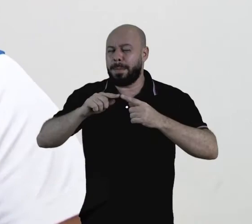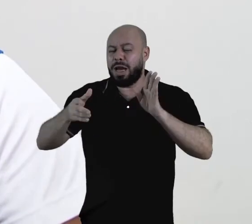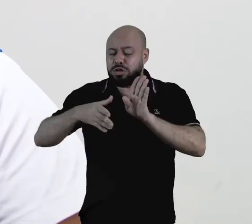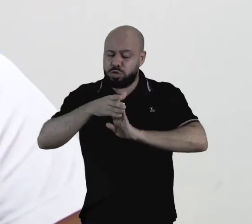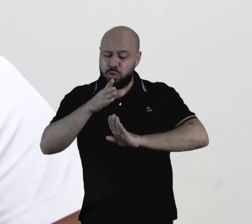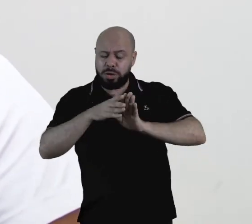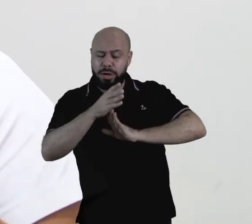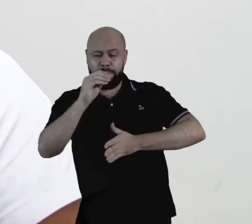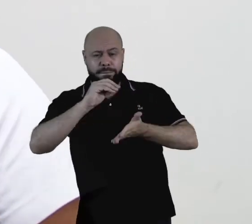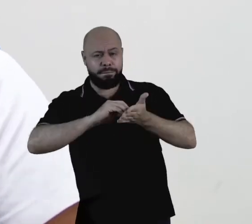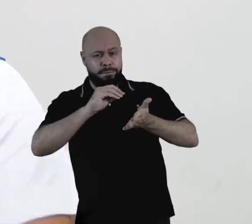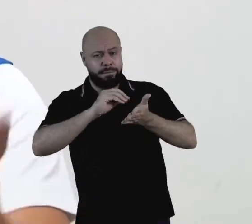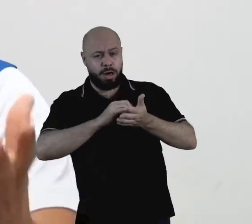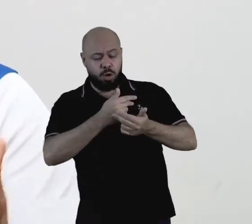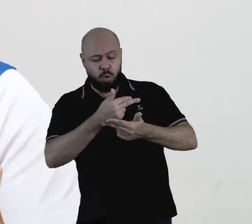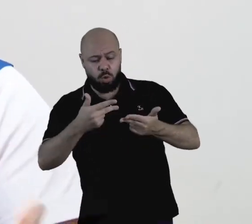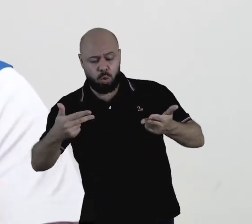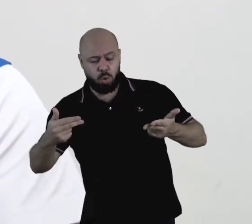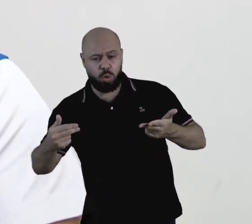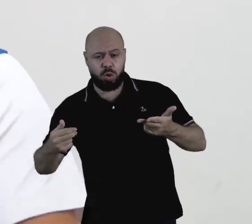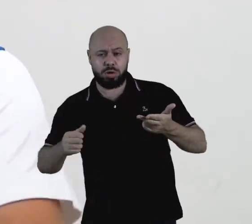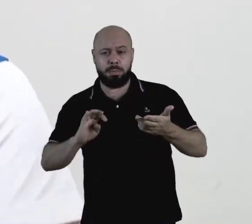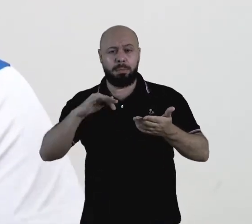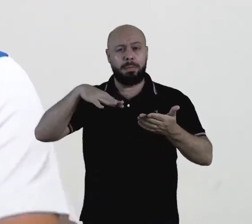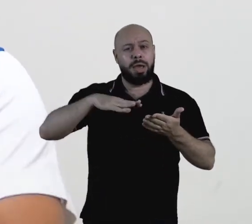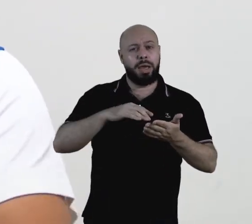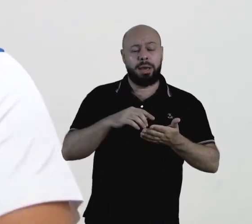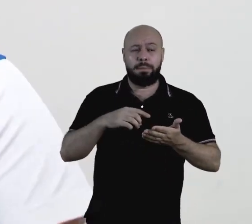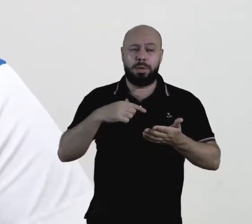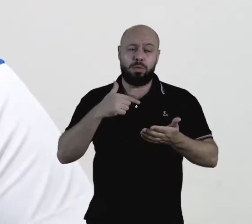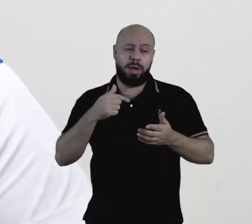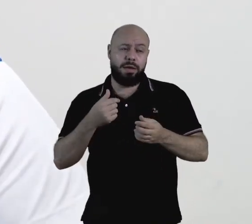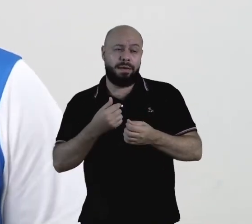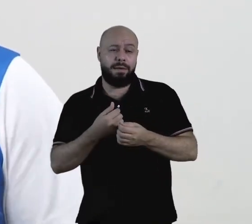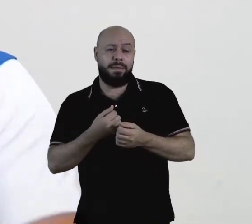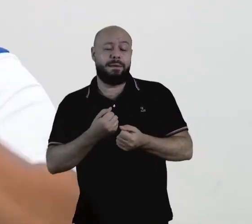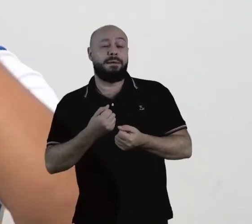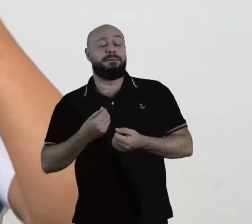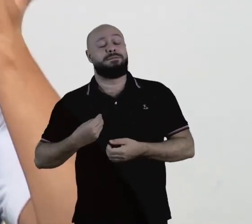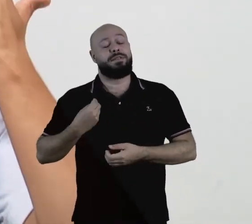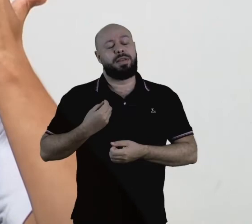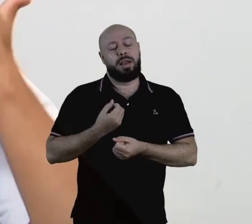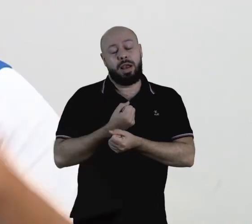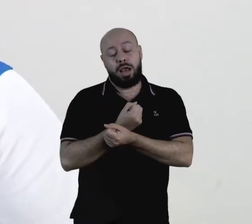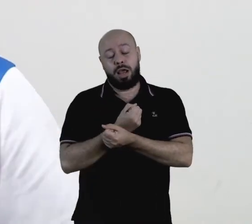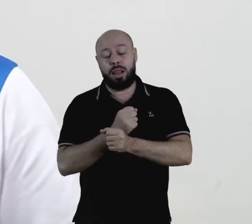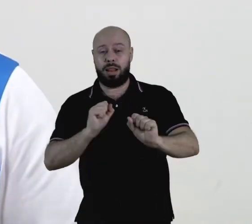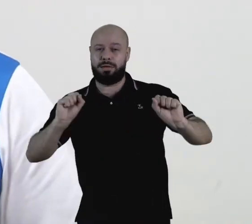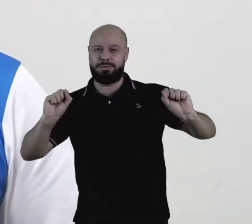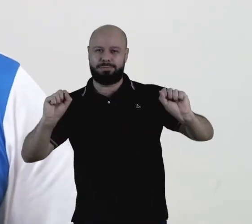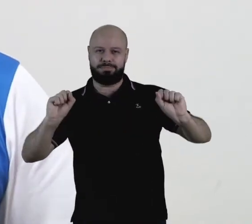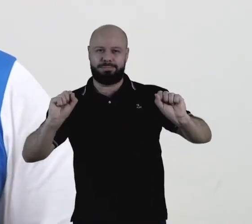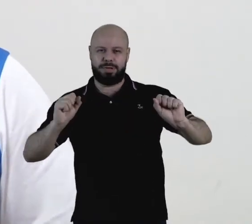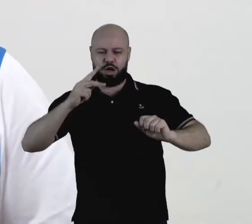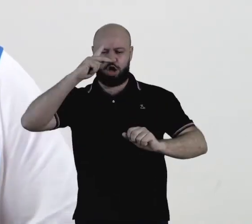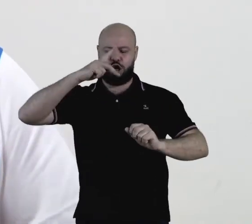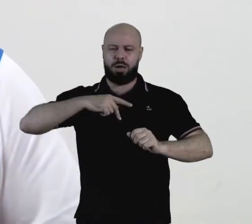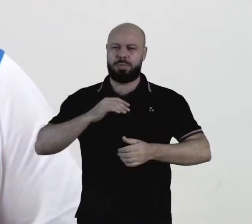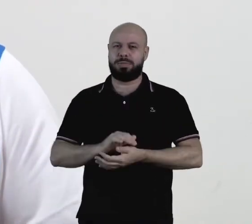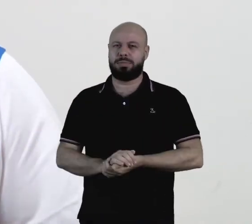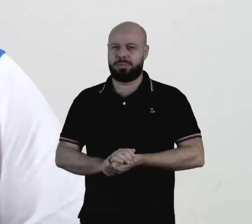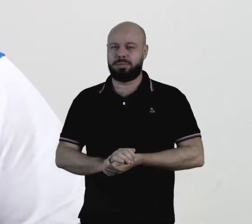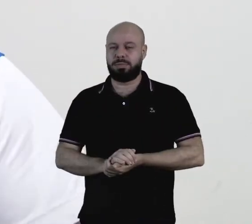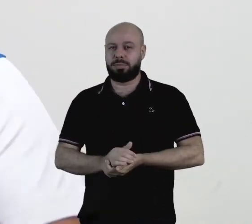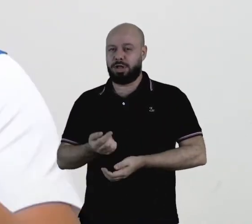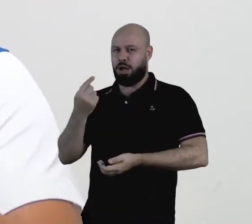recursos necessários para começarem uma vida livre e independente. No bloco anterior, falamos a respeito do governo Vargas,